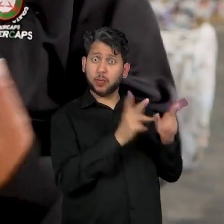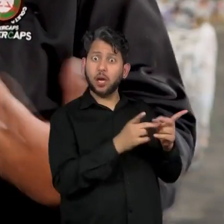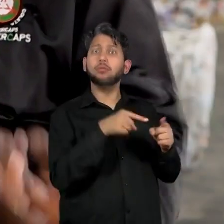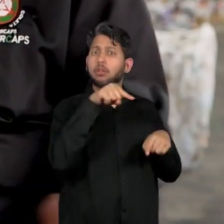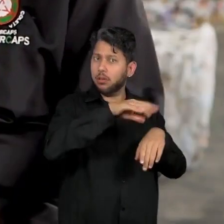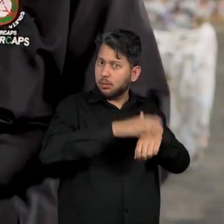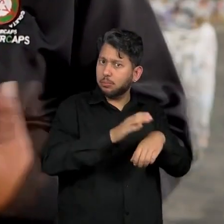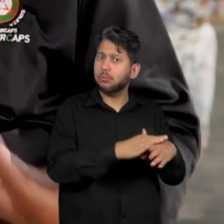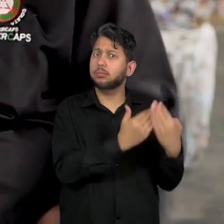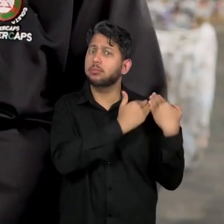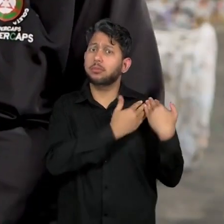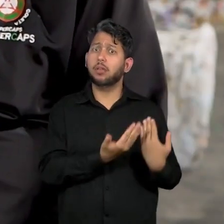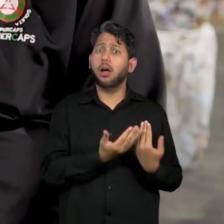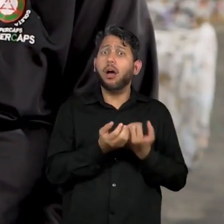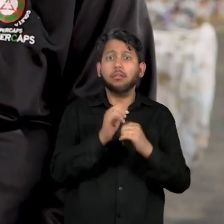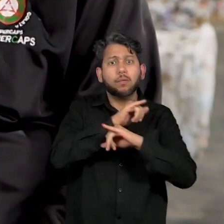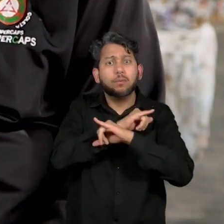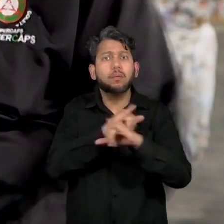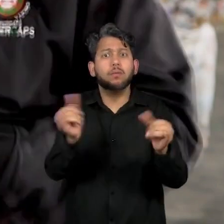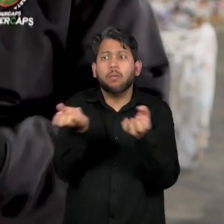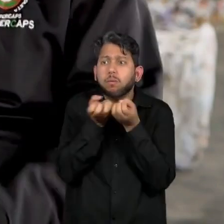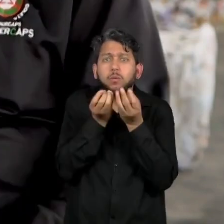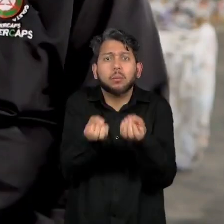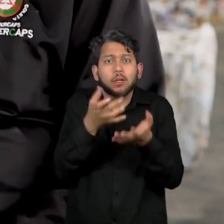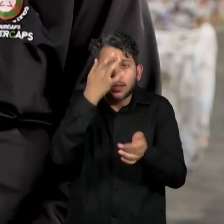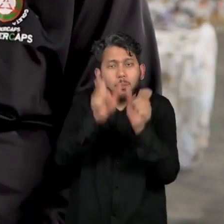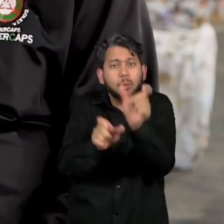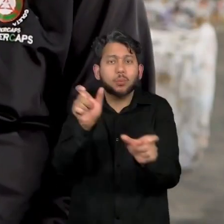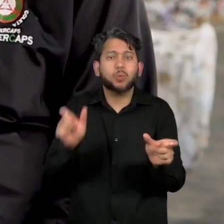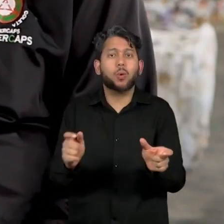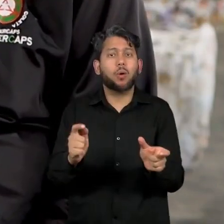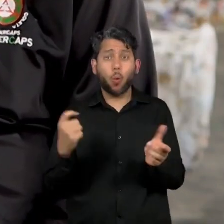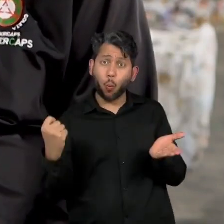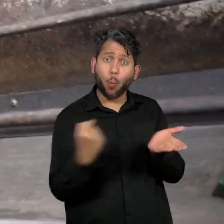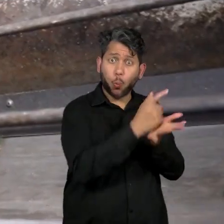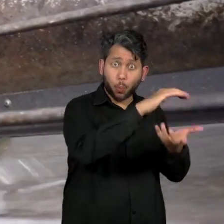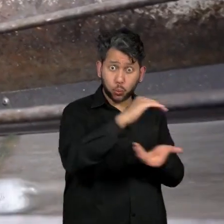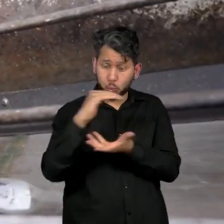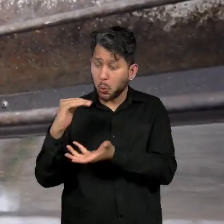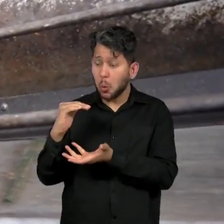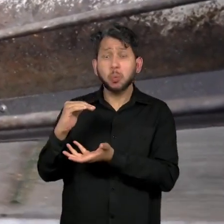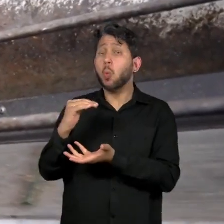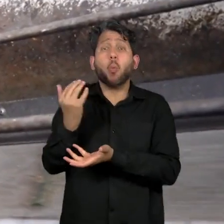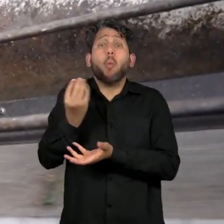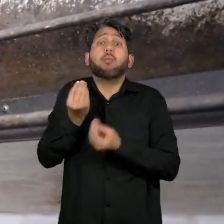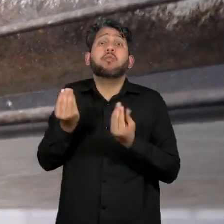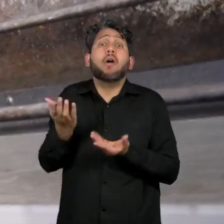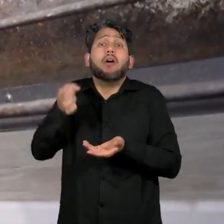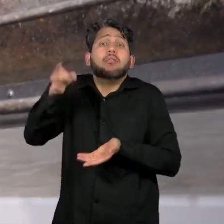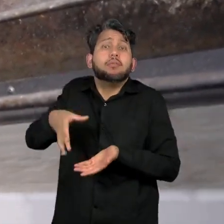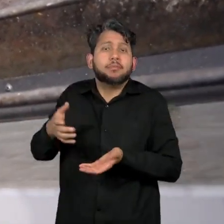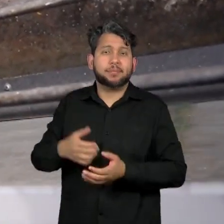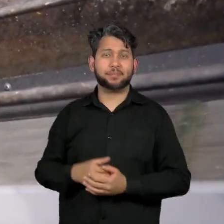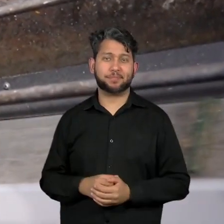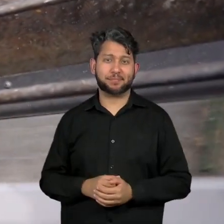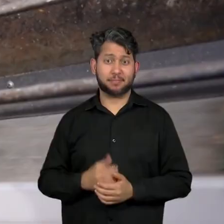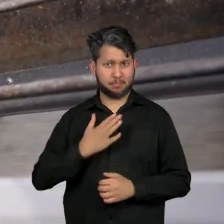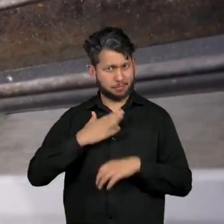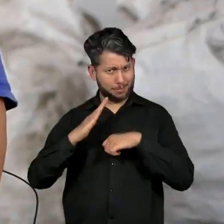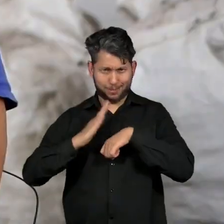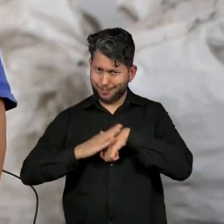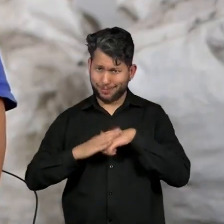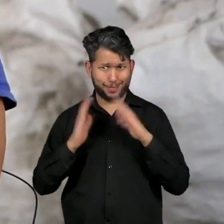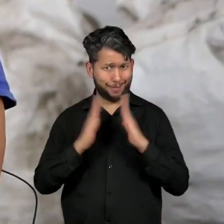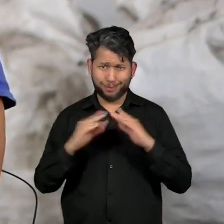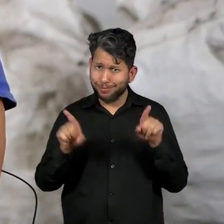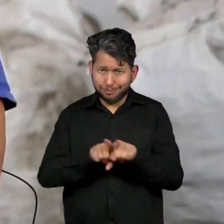de forma mais clara e mais transparente para a população, para o consumidor de uma maneira geral. Na minha casa, eu sigo os mesmos padrões daqui. Se